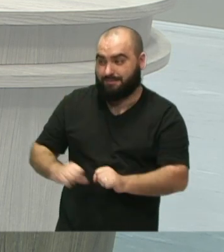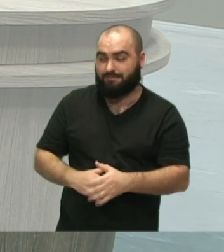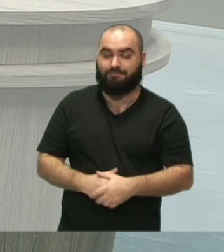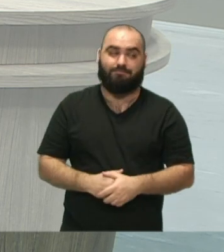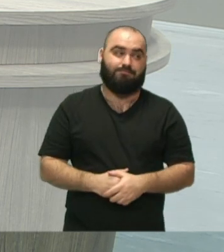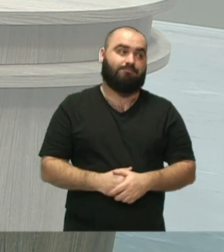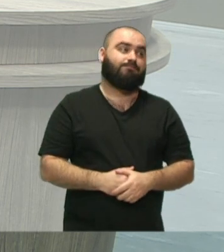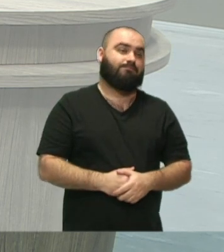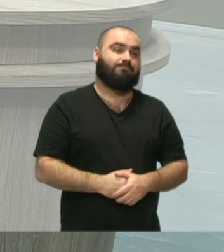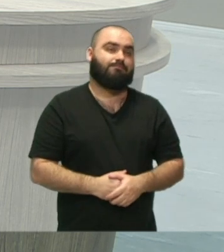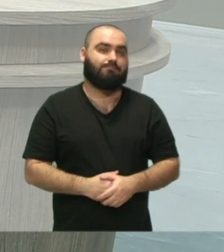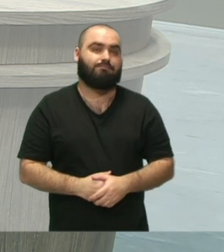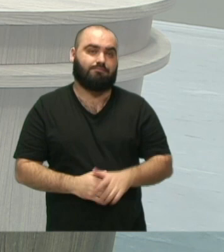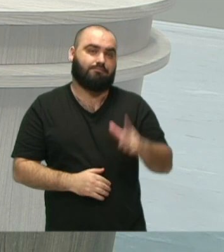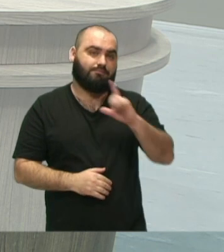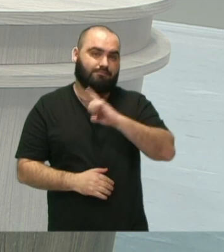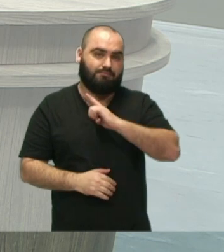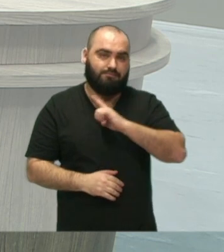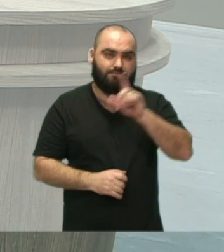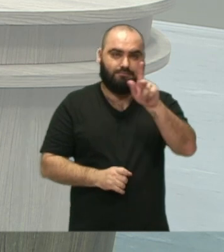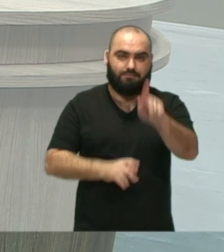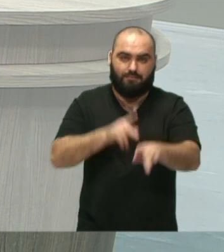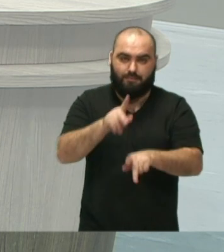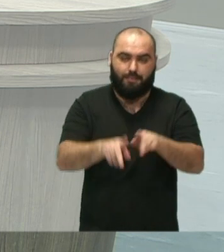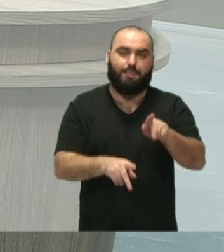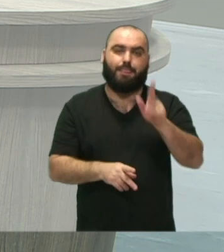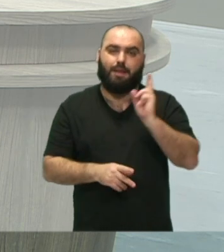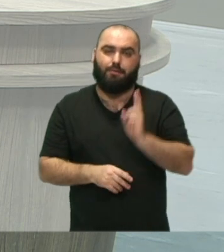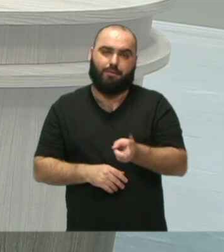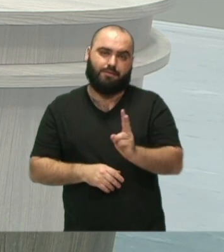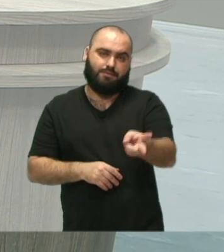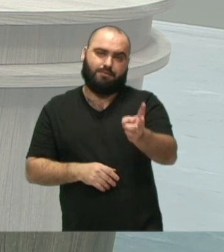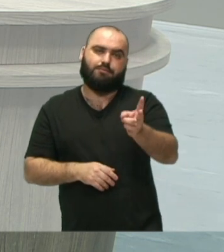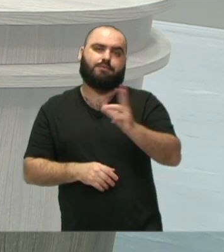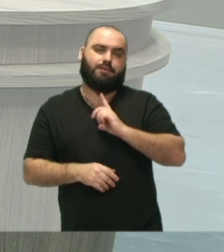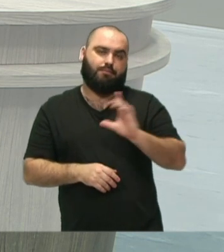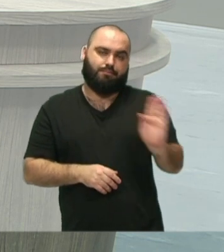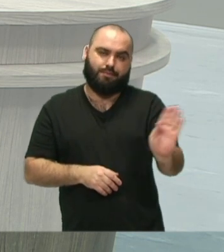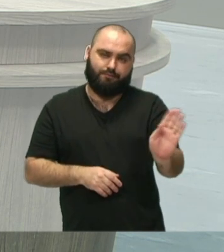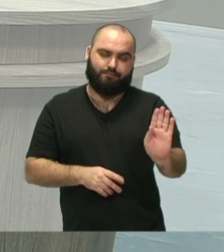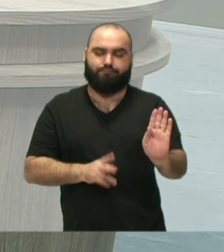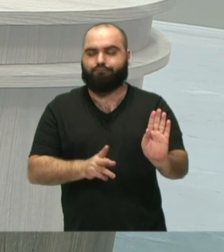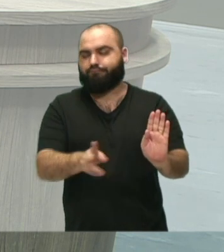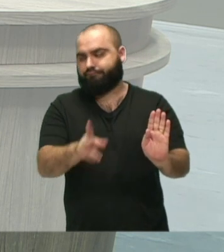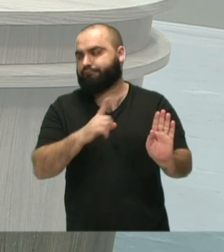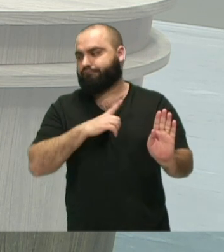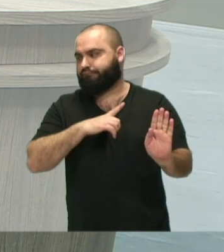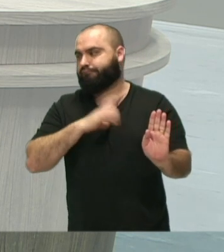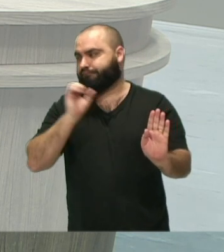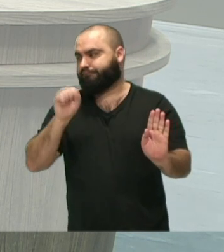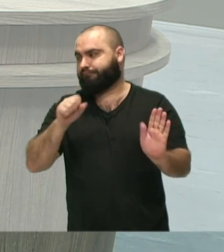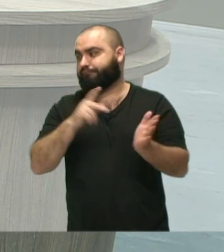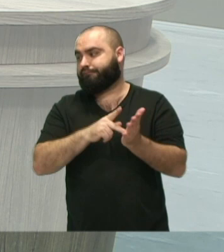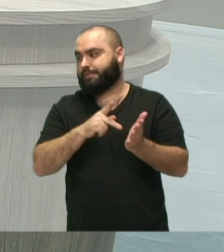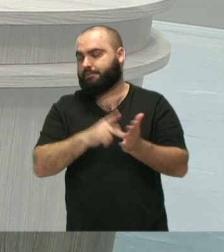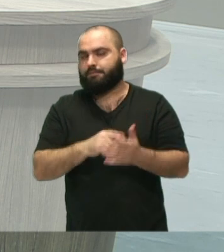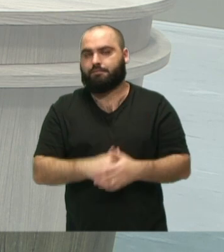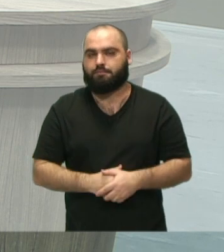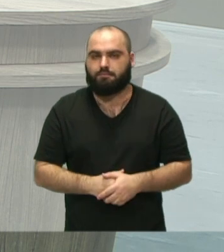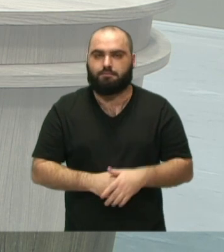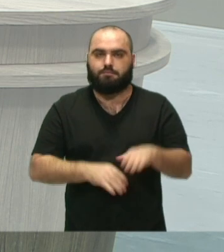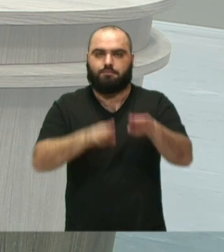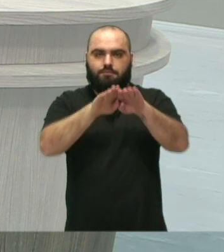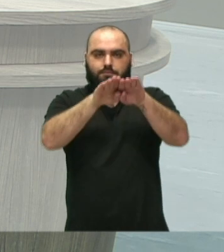até porque tem uma parcela da população que continua, que sempre se beneficiou e continua se beneficiando disso, né? Dessa